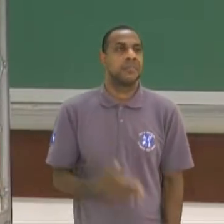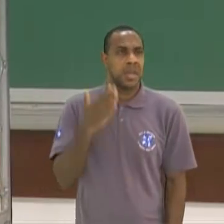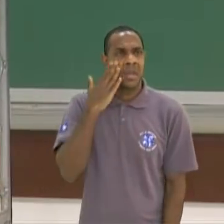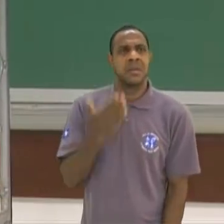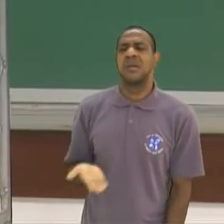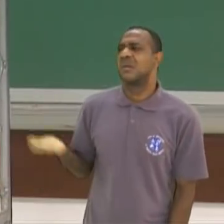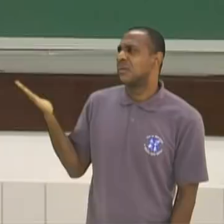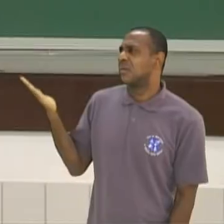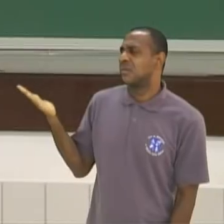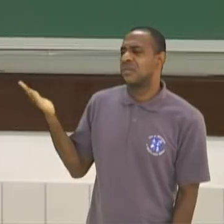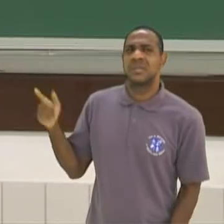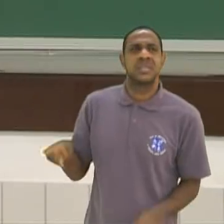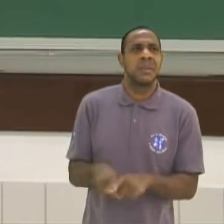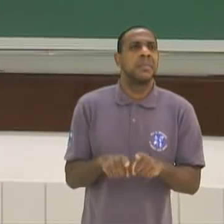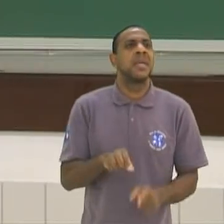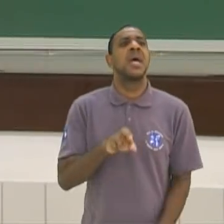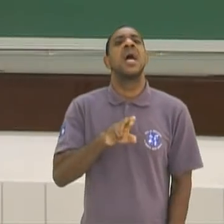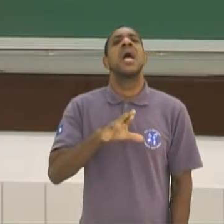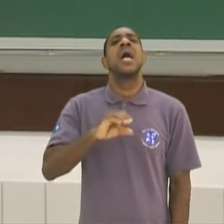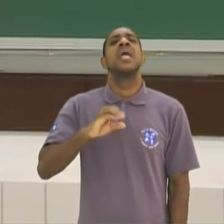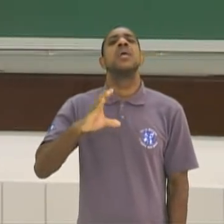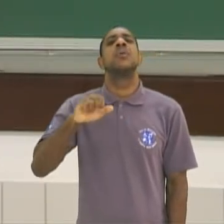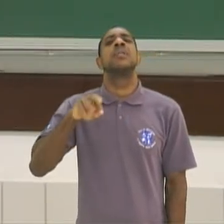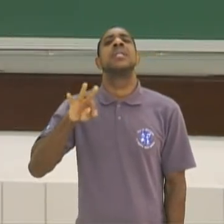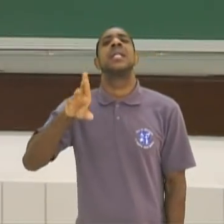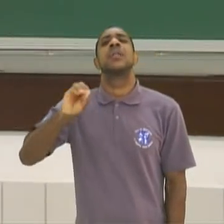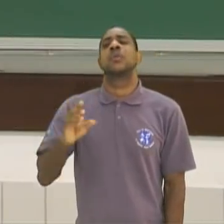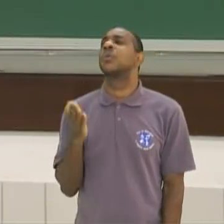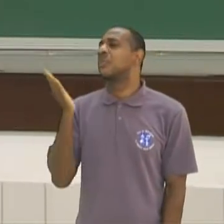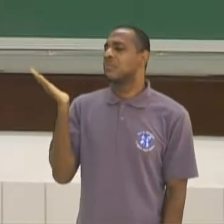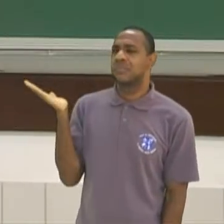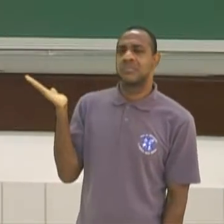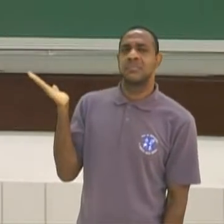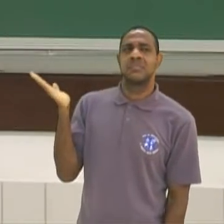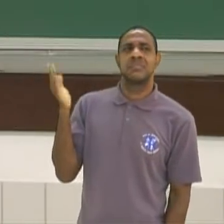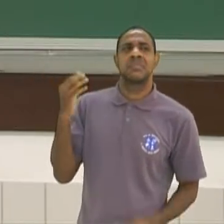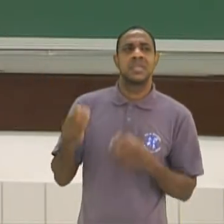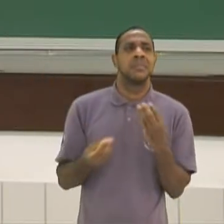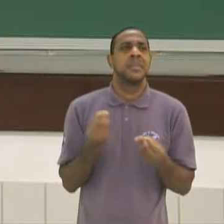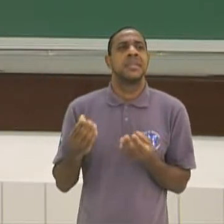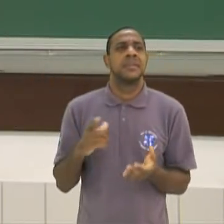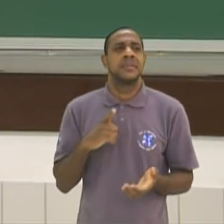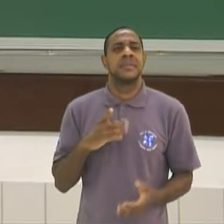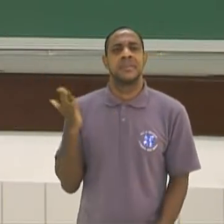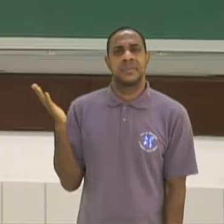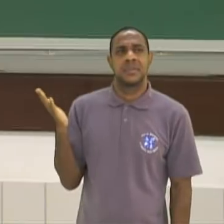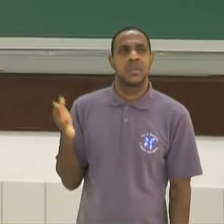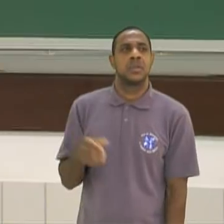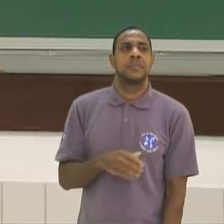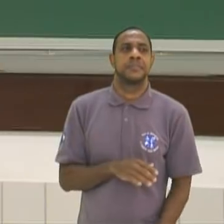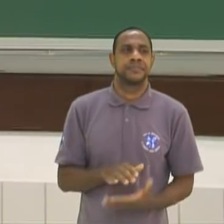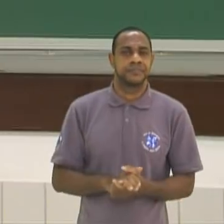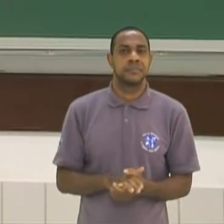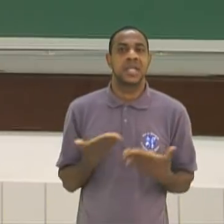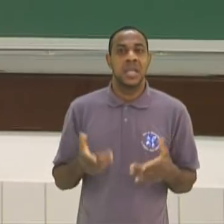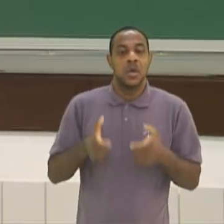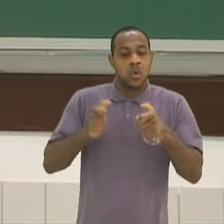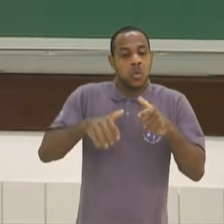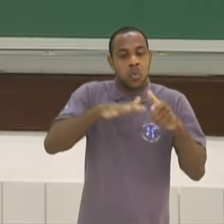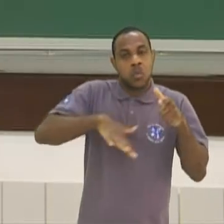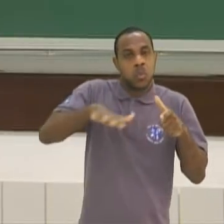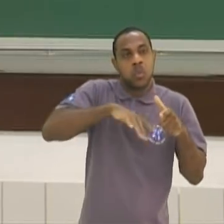Centro é aí talvez o episódio mais expressivo desses atentados militares. O Rio Centro era um centro